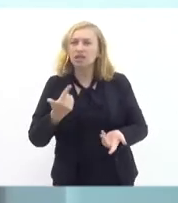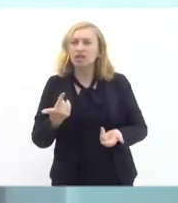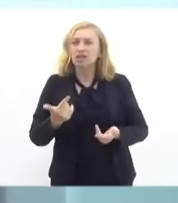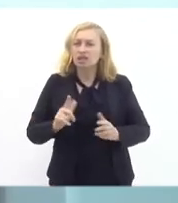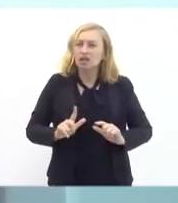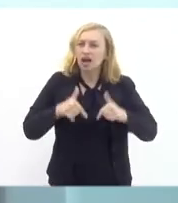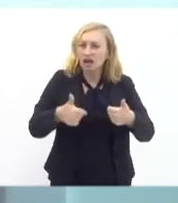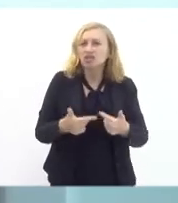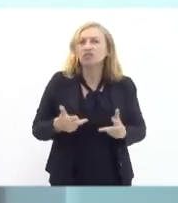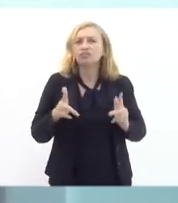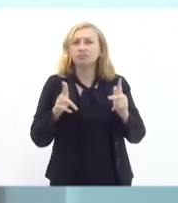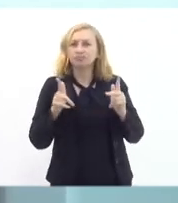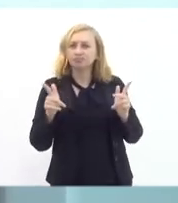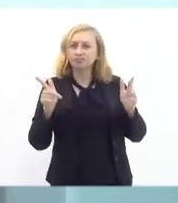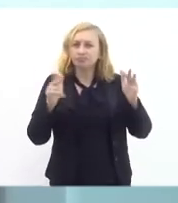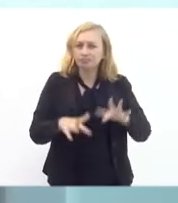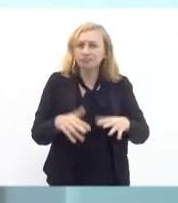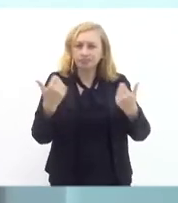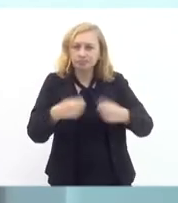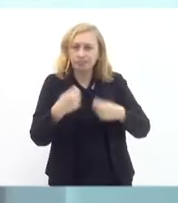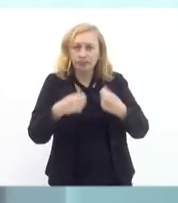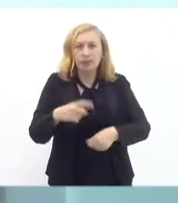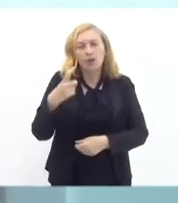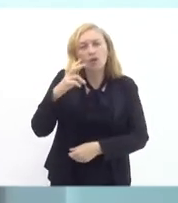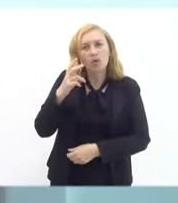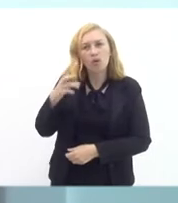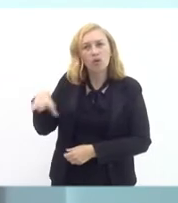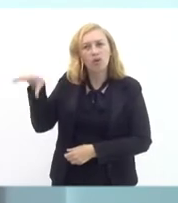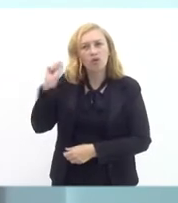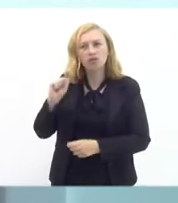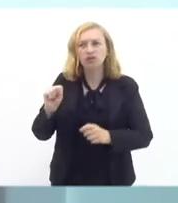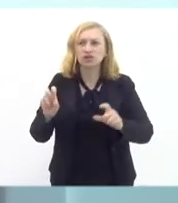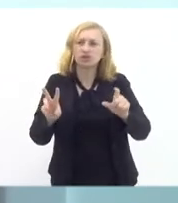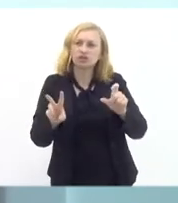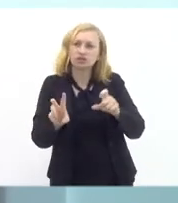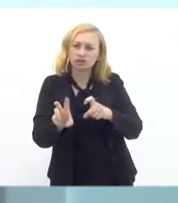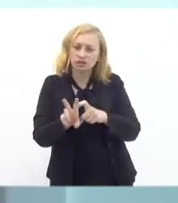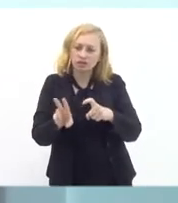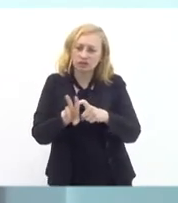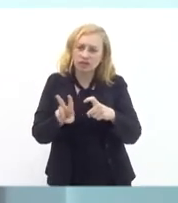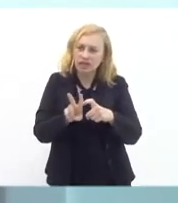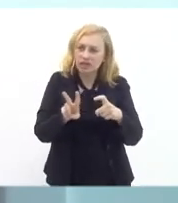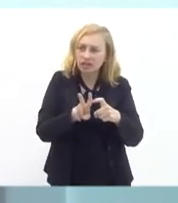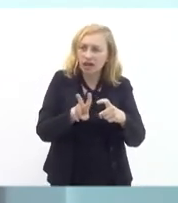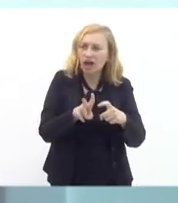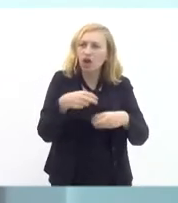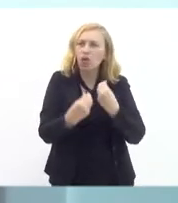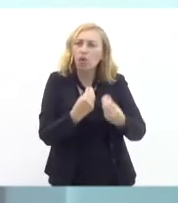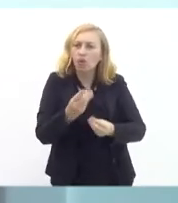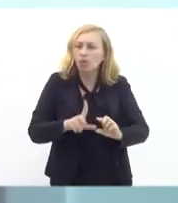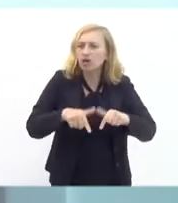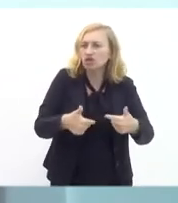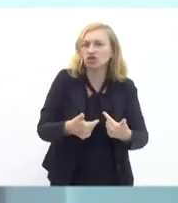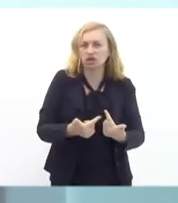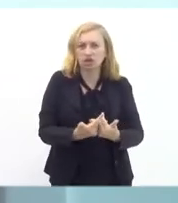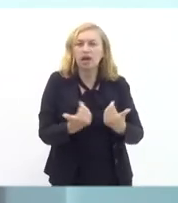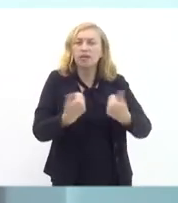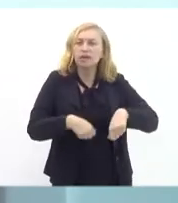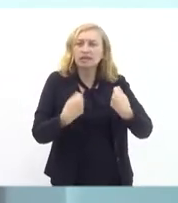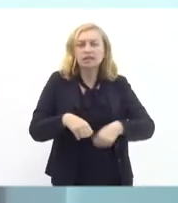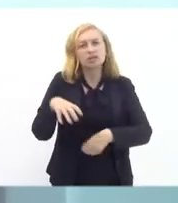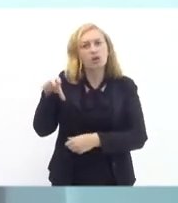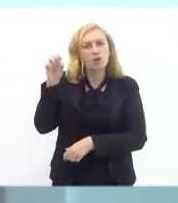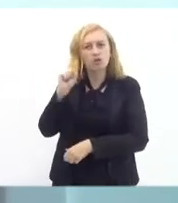postura diferente. Mas a gente precisa ouvir os veterinários, uma orientação profissional, a forma adequada de manusear isso, né? A gente precisa